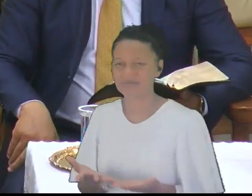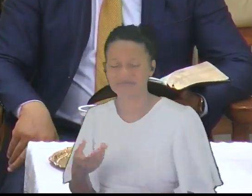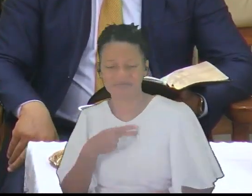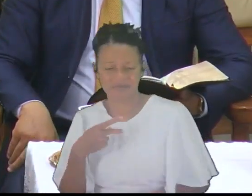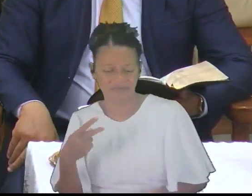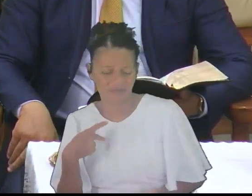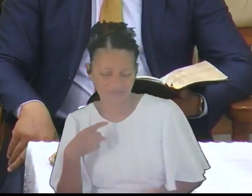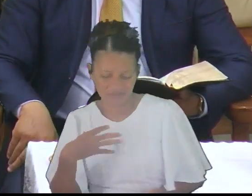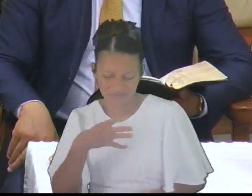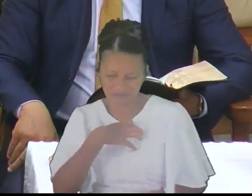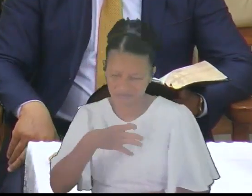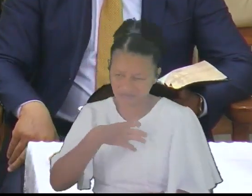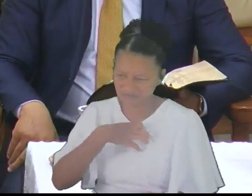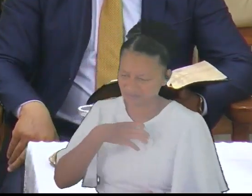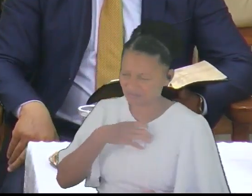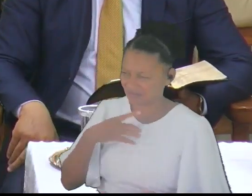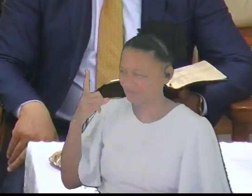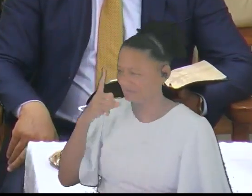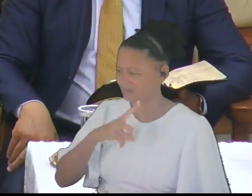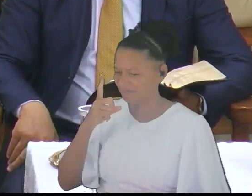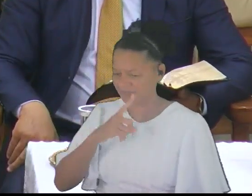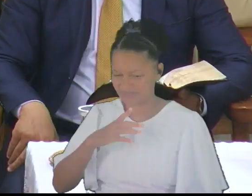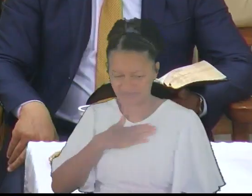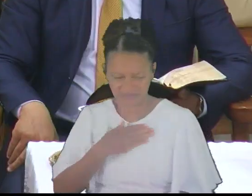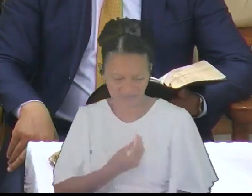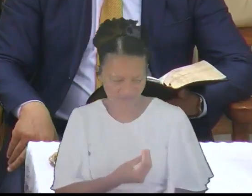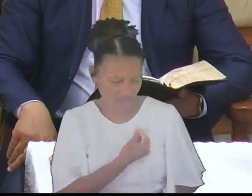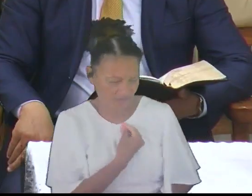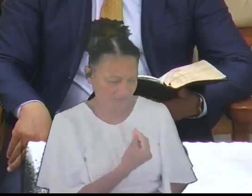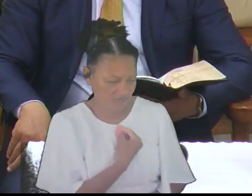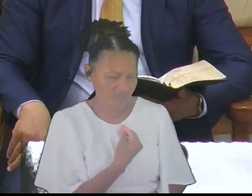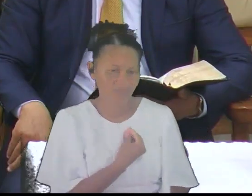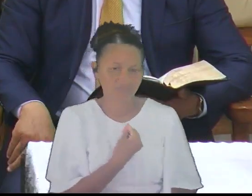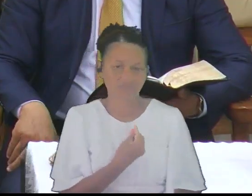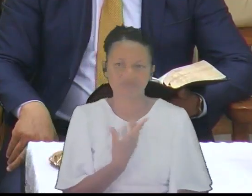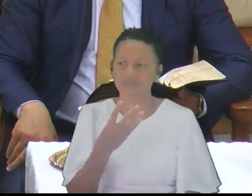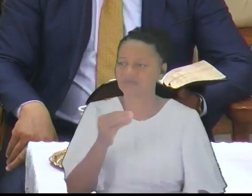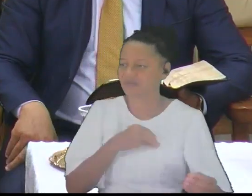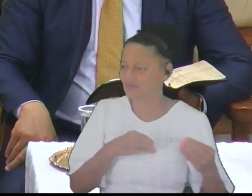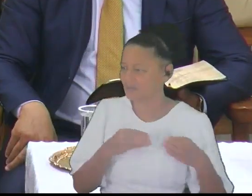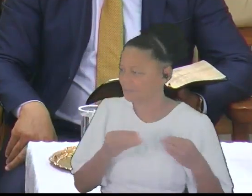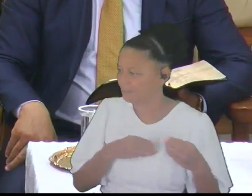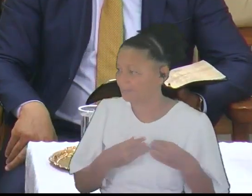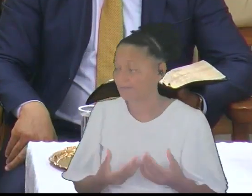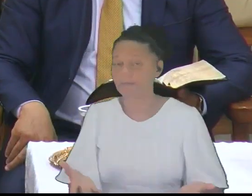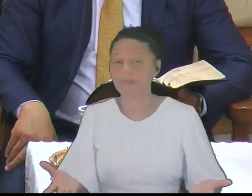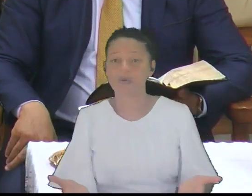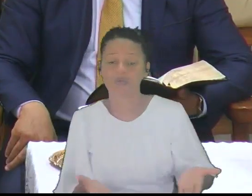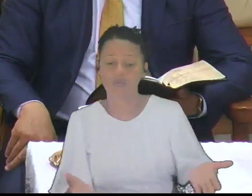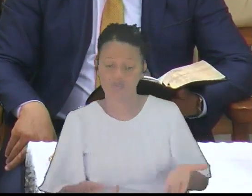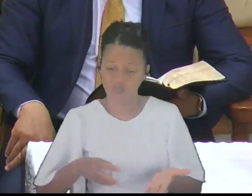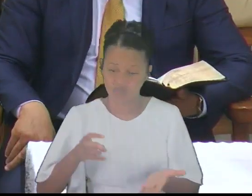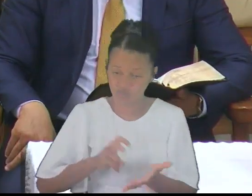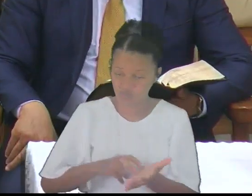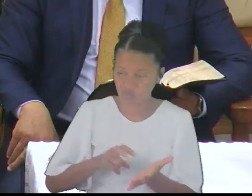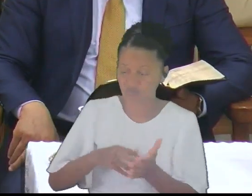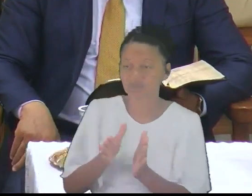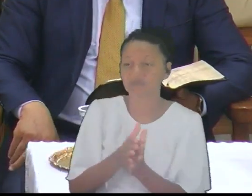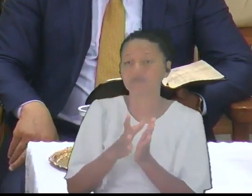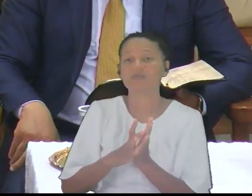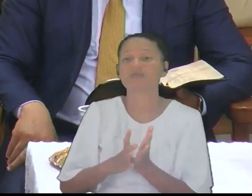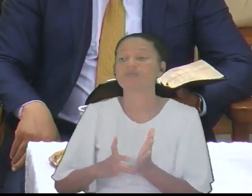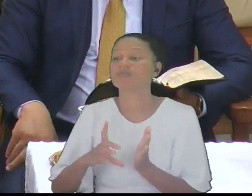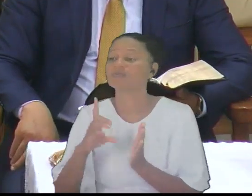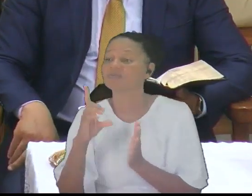eu sinto que tem alguma falha na minha vida, eu sinto que tem algum pecado. Mas nessa manhã a Bíblia diz